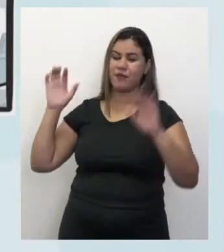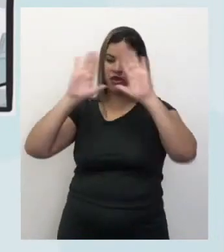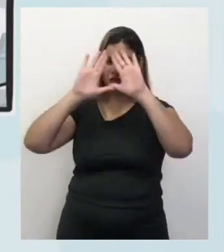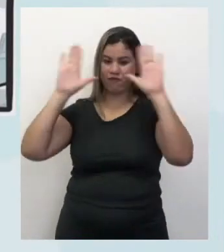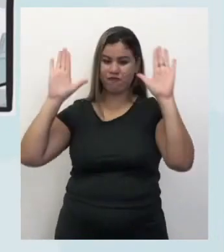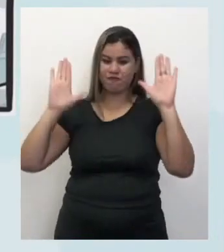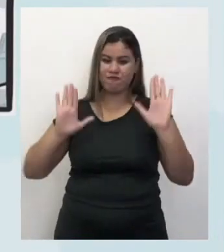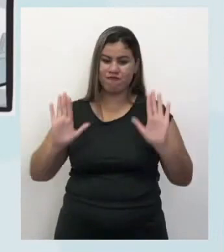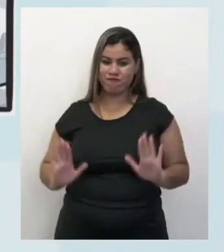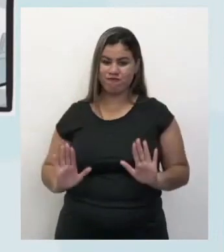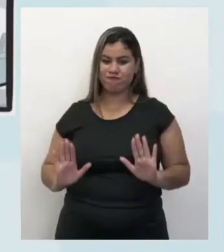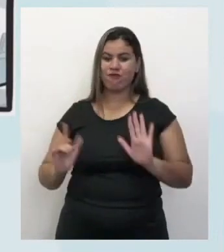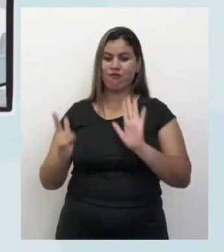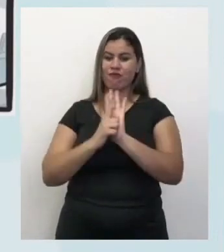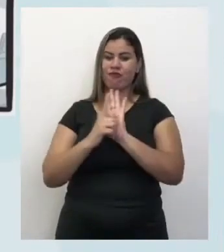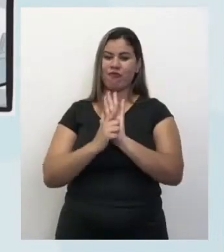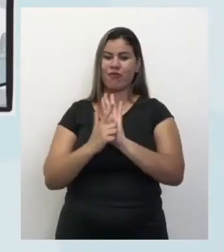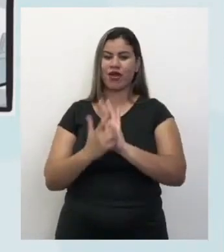papelão.